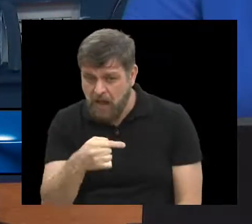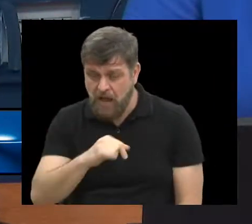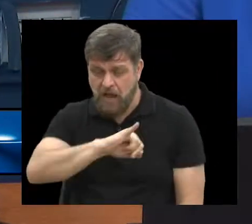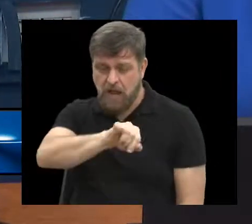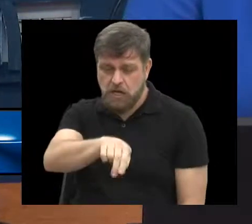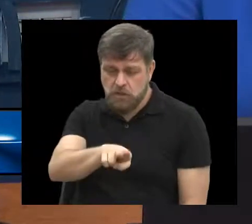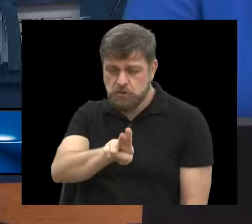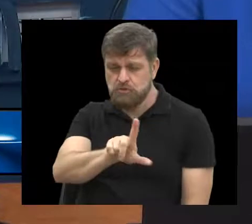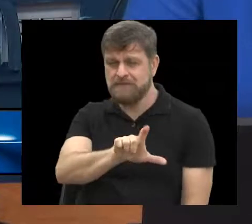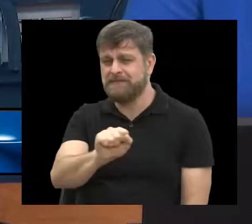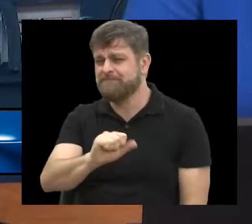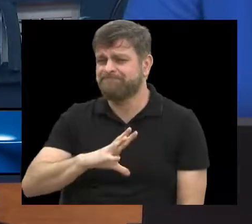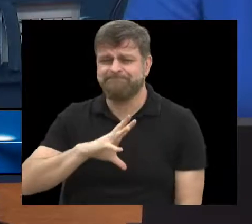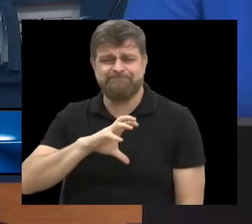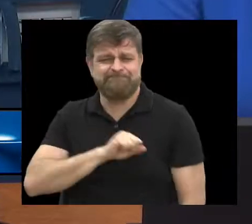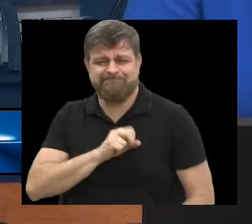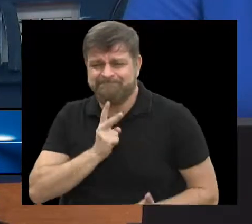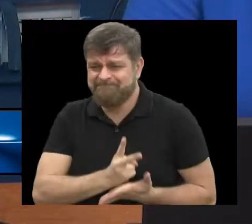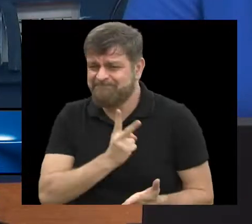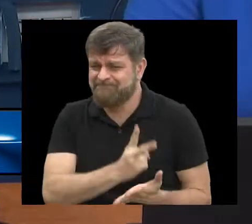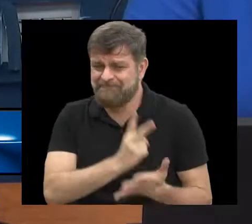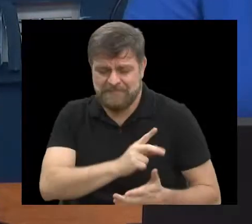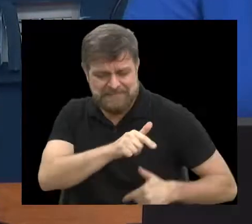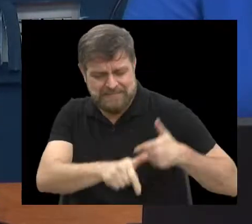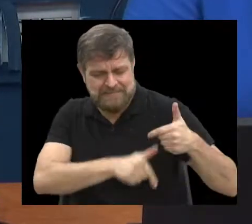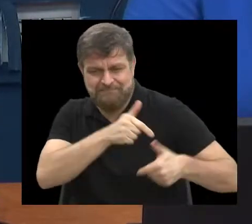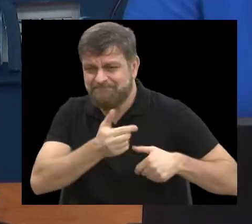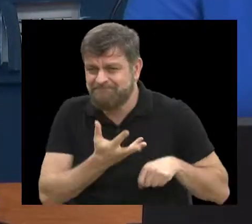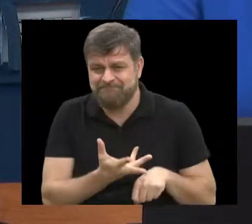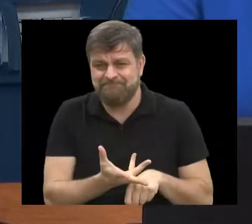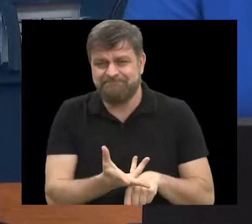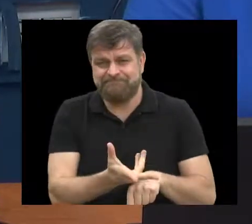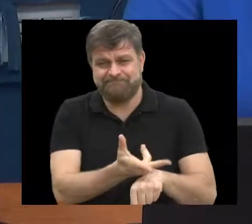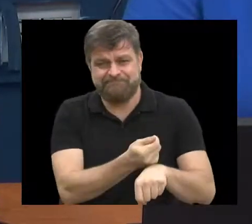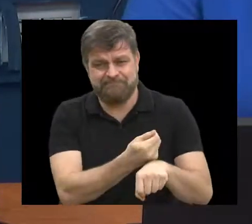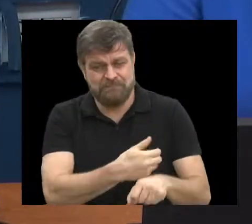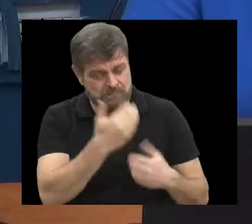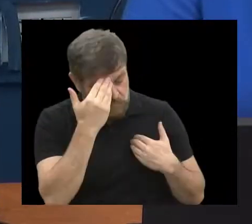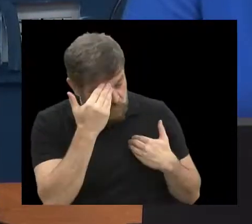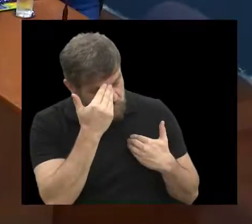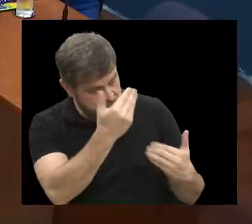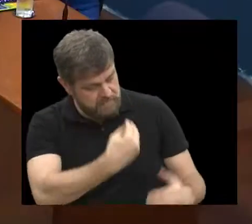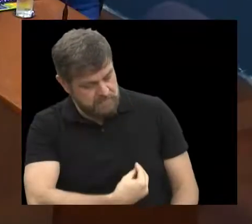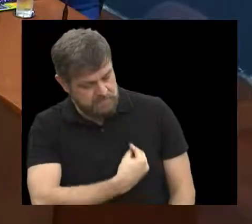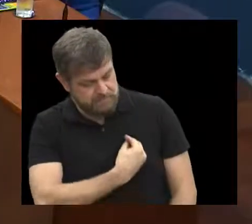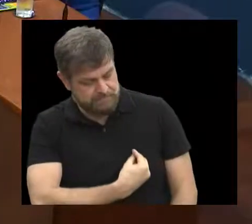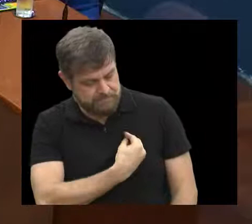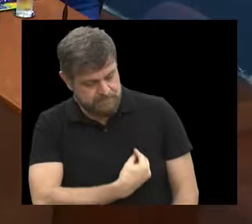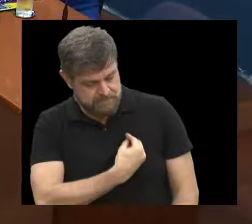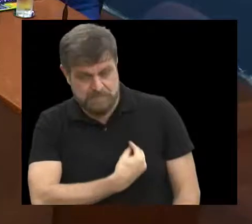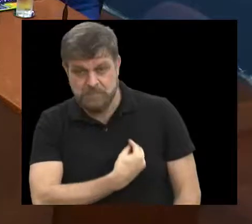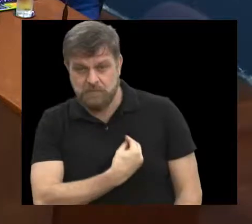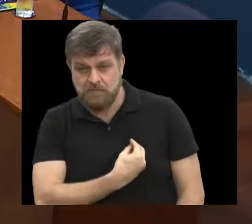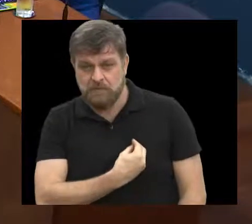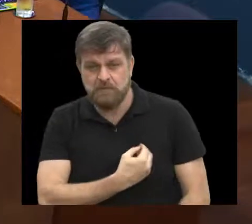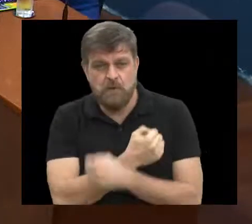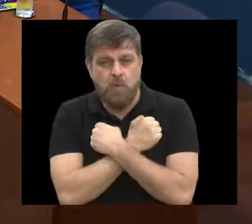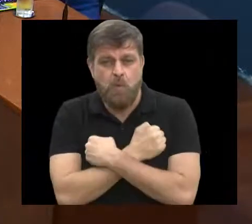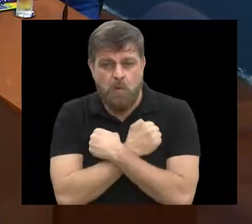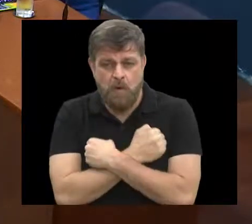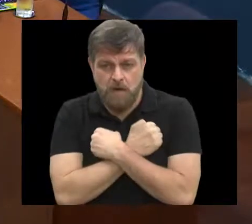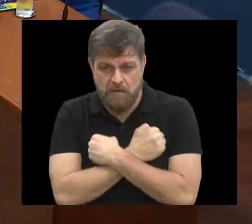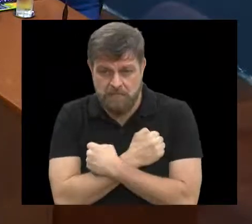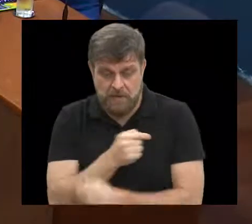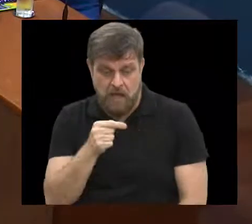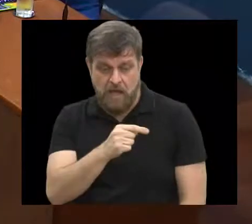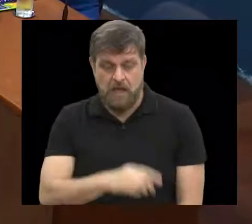uma consideração muito grande, que faz um trabalho exemplar aqui na nossa cidade de Campinas. Obrigado pela presença aqui. Leva um abraço depois